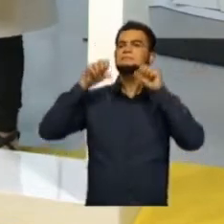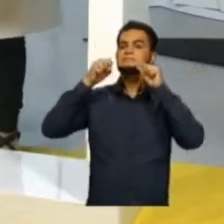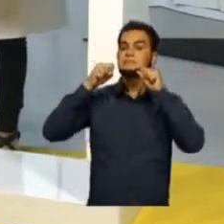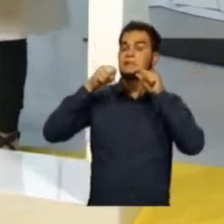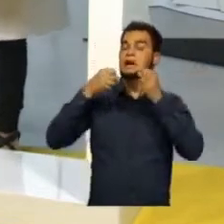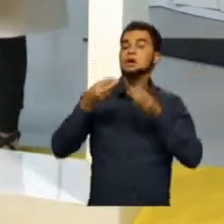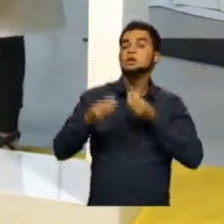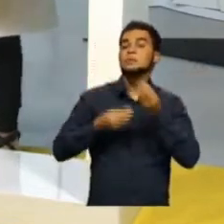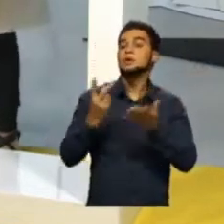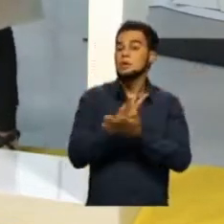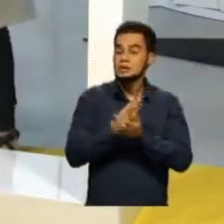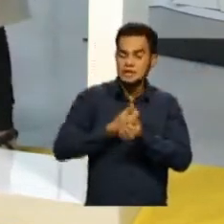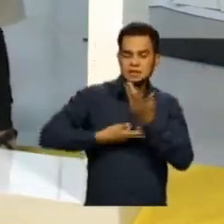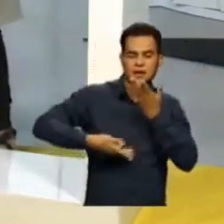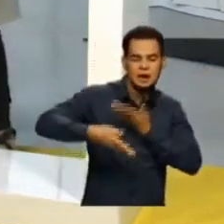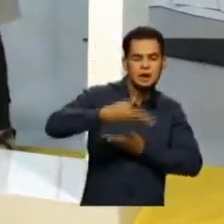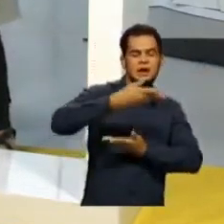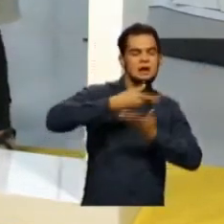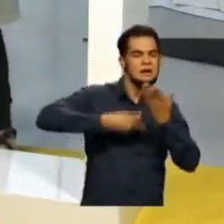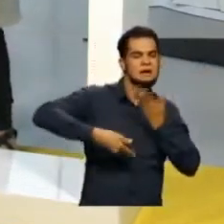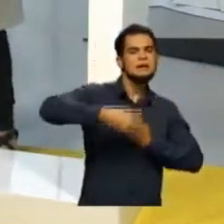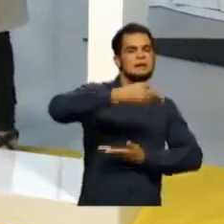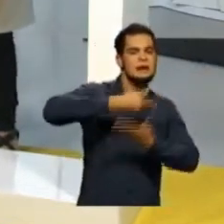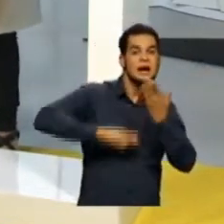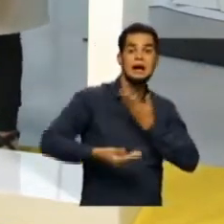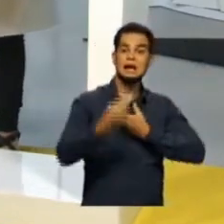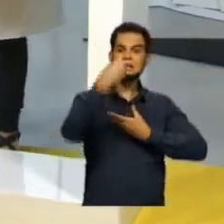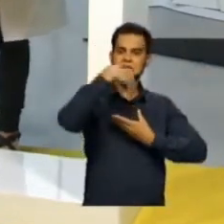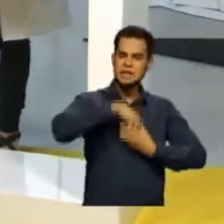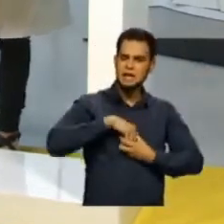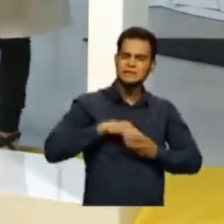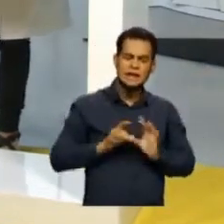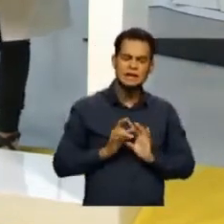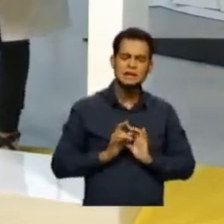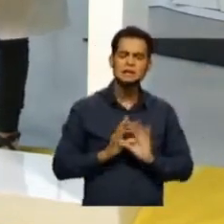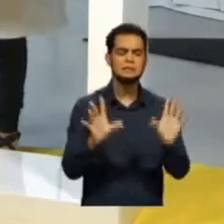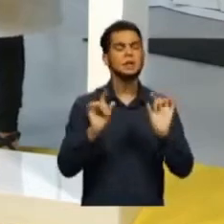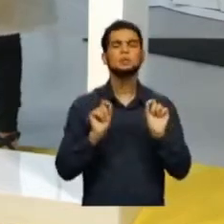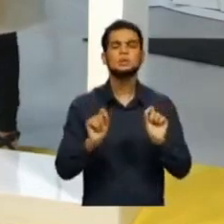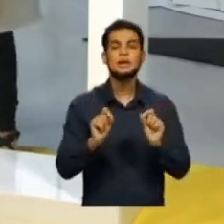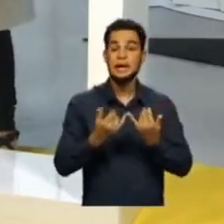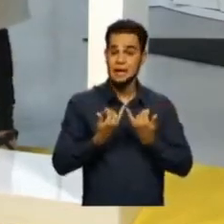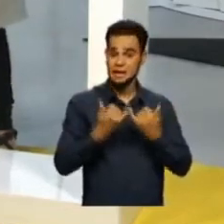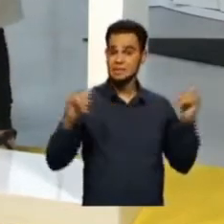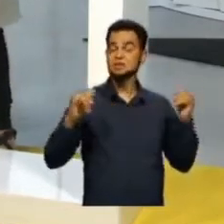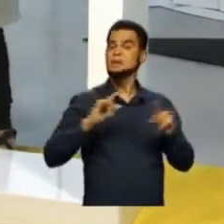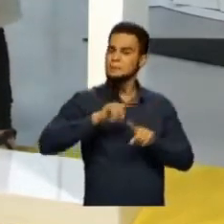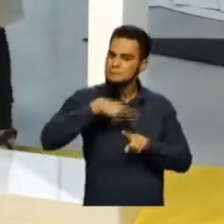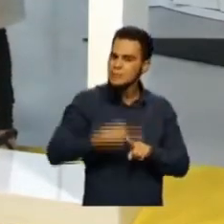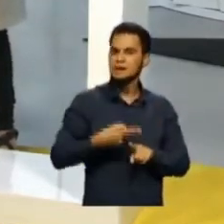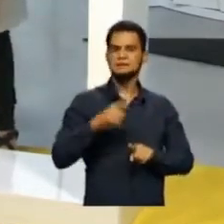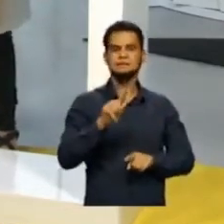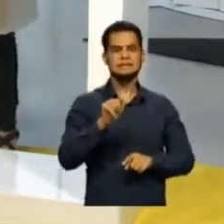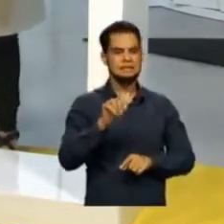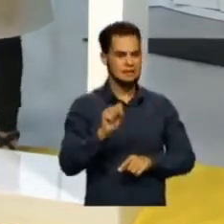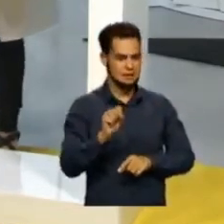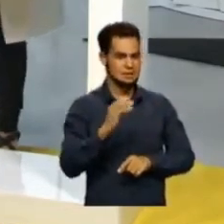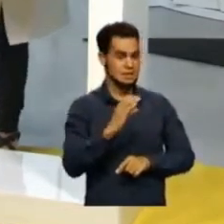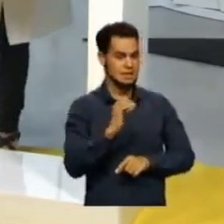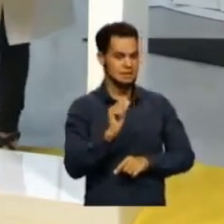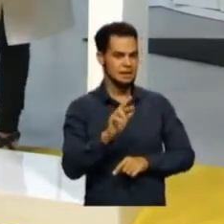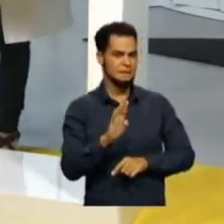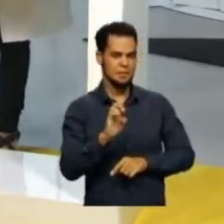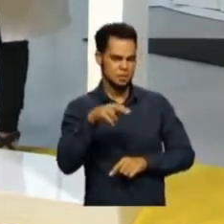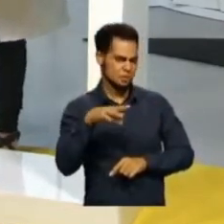uma combustão, vai ocorrer lá uma queima, que vai liberar energia e gás carbônico. Por isso que às vezes você aí que